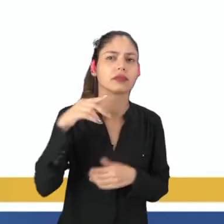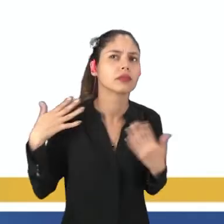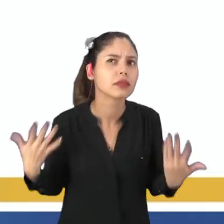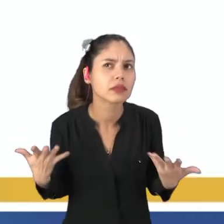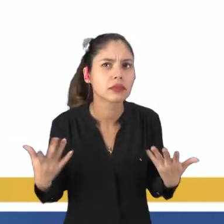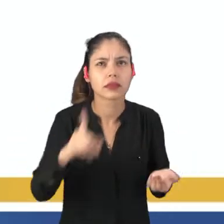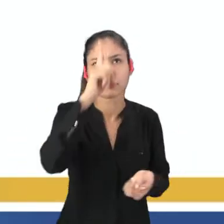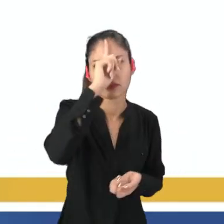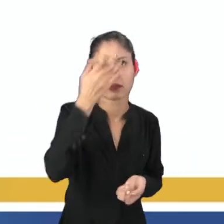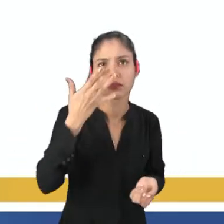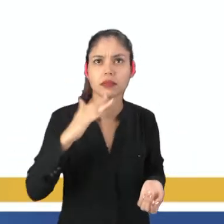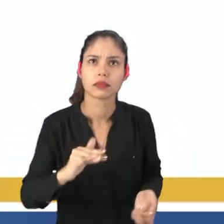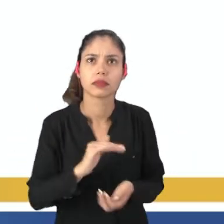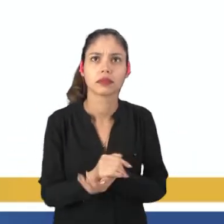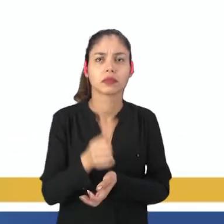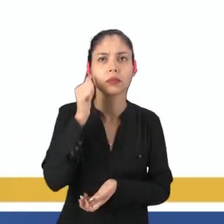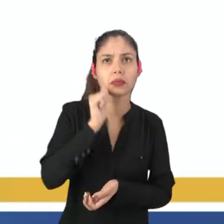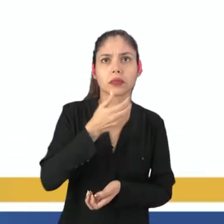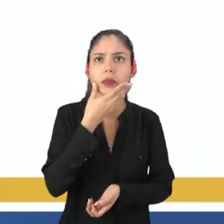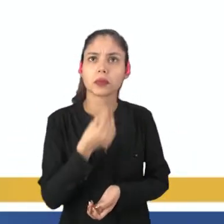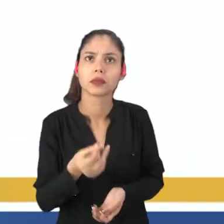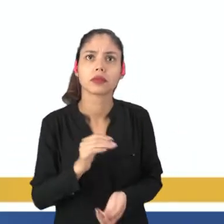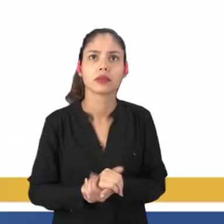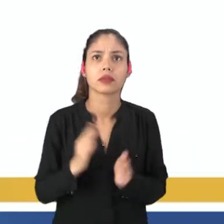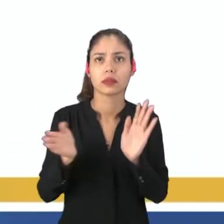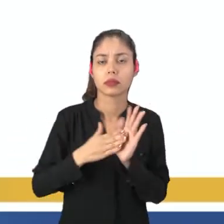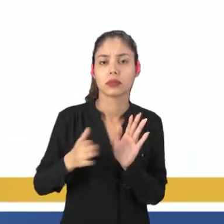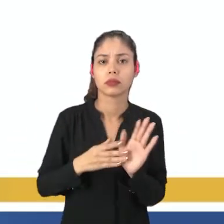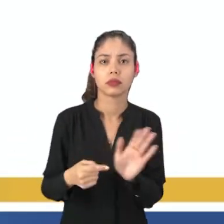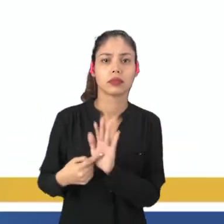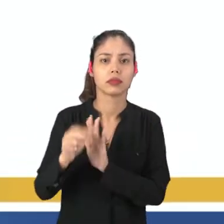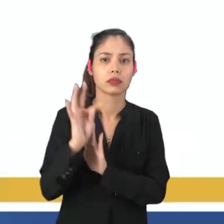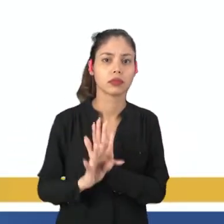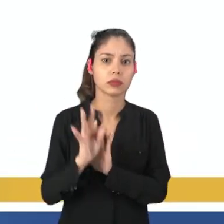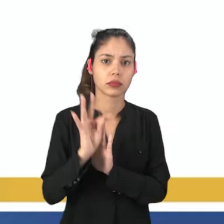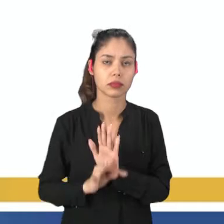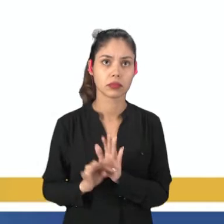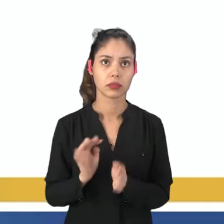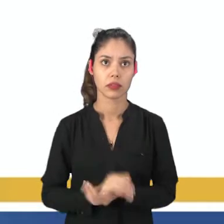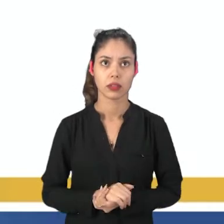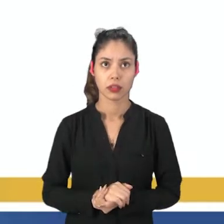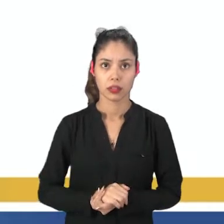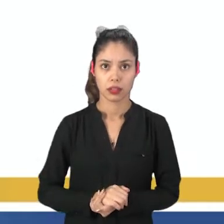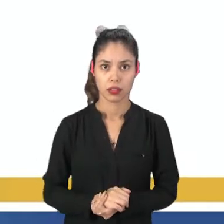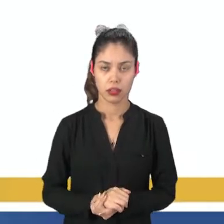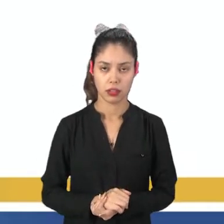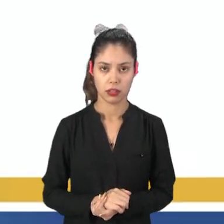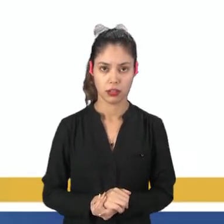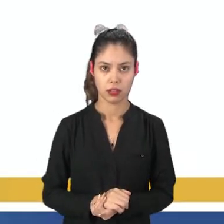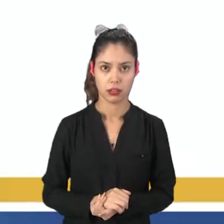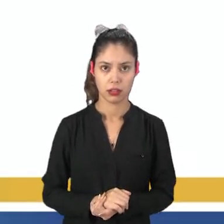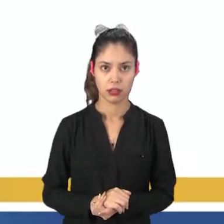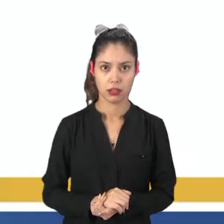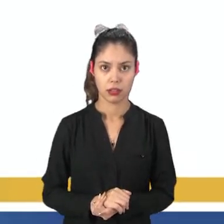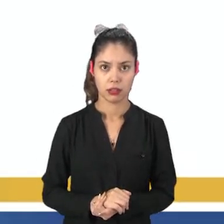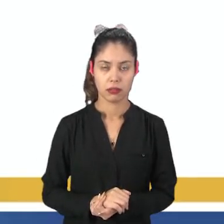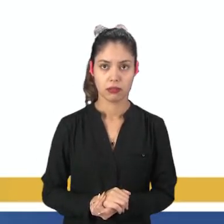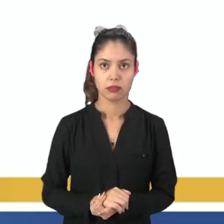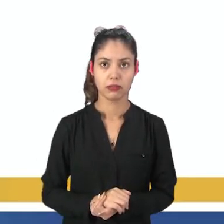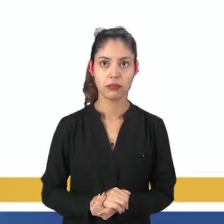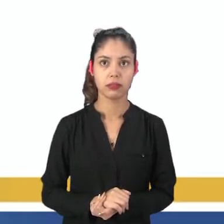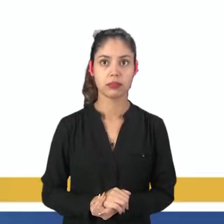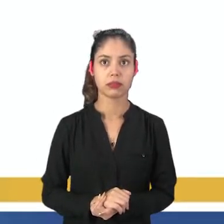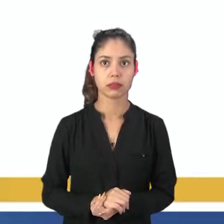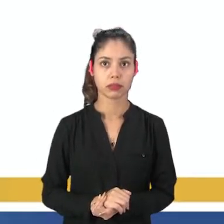Adulto, infantil, feminino, masculino, comprove com elementos do texto. Essa aqui é fácil. Se vocês estavam prestando atenção, vocês vão